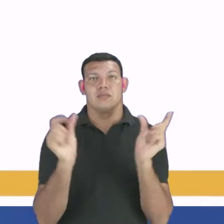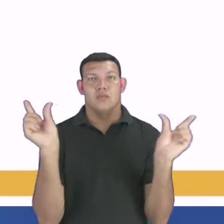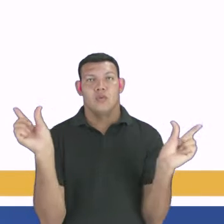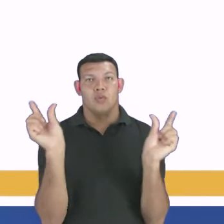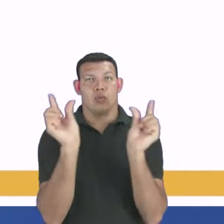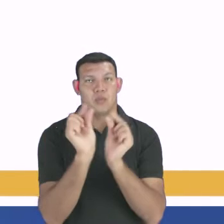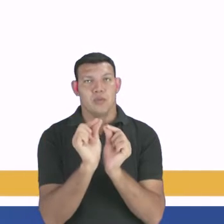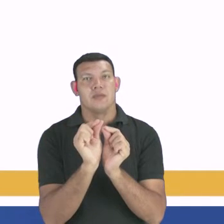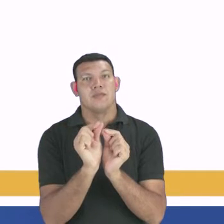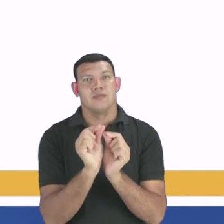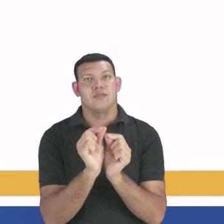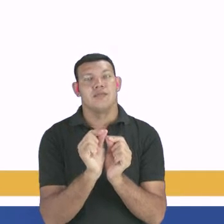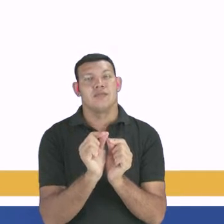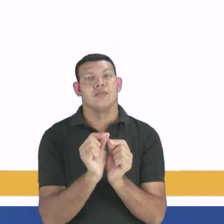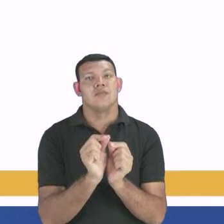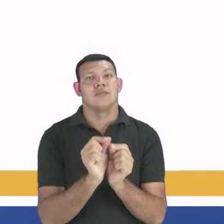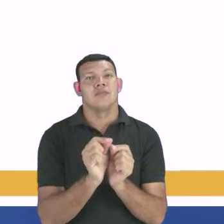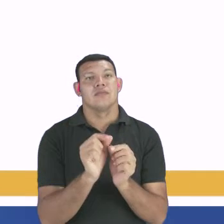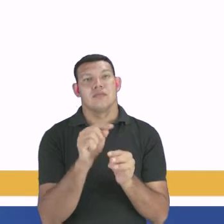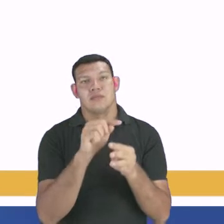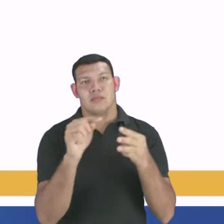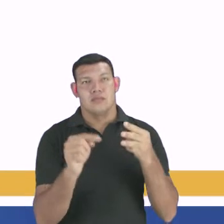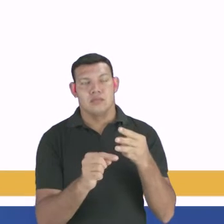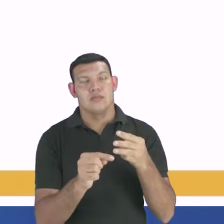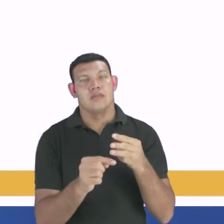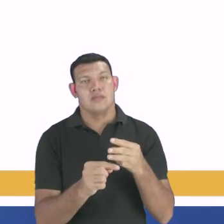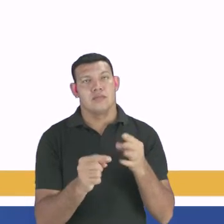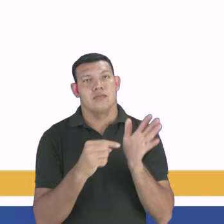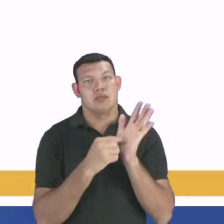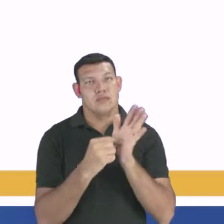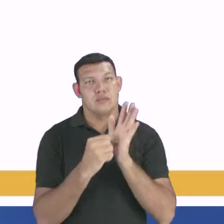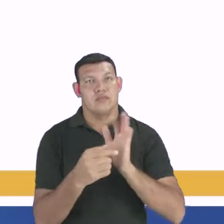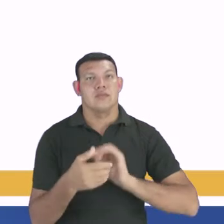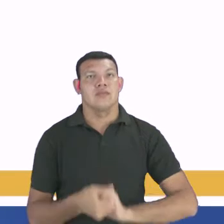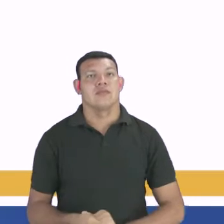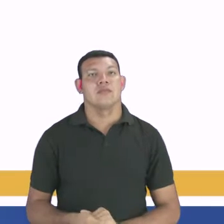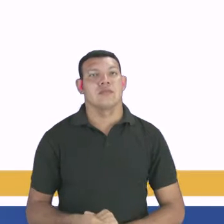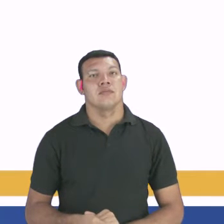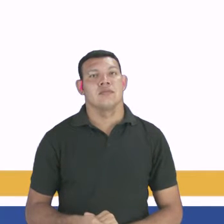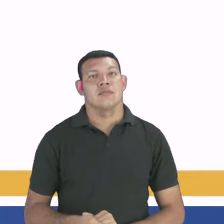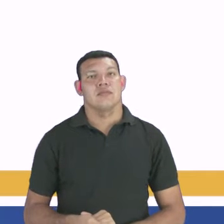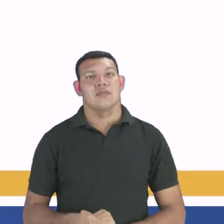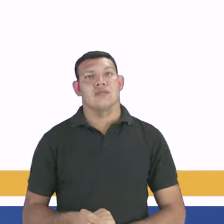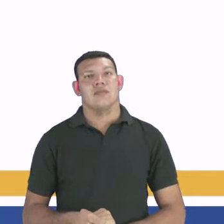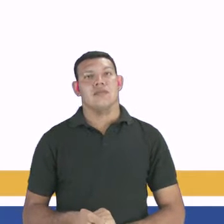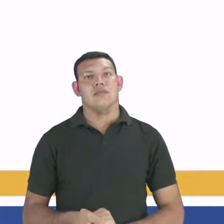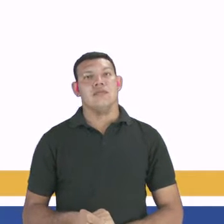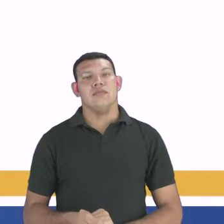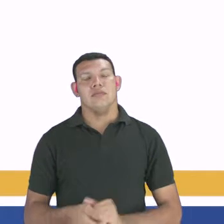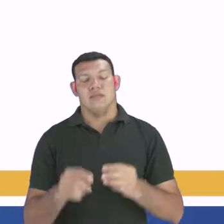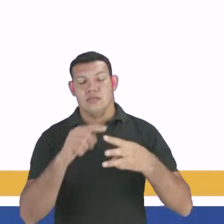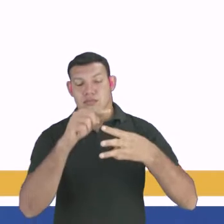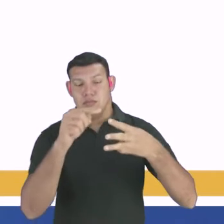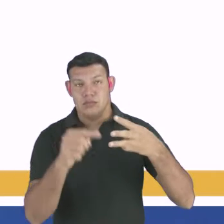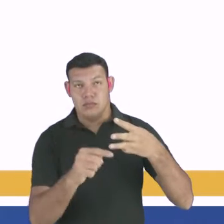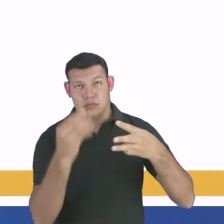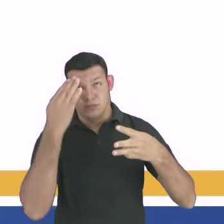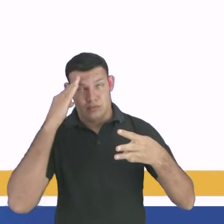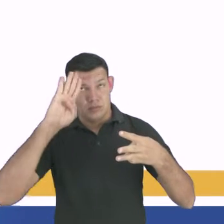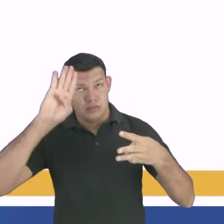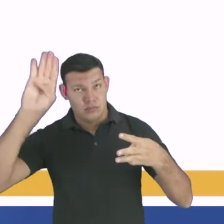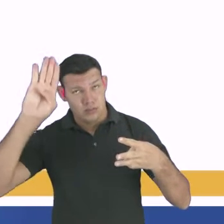menos de uma das três equações como a seguinte que a gente vai ver agora essa situação as três